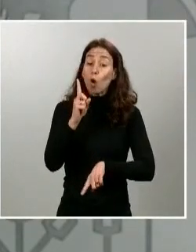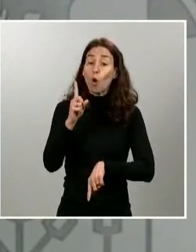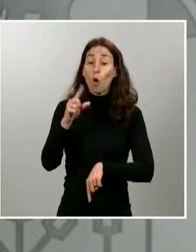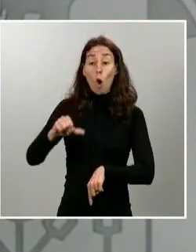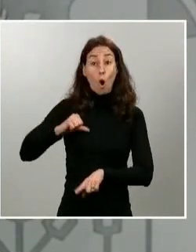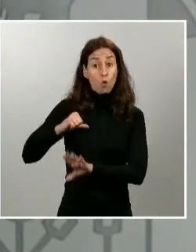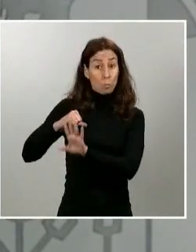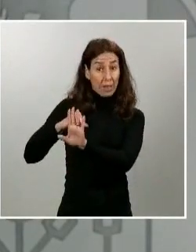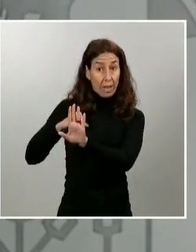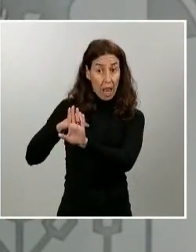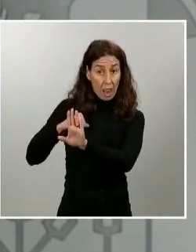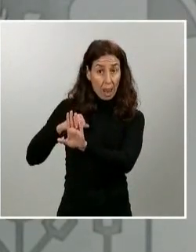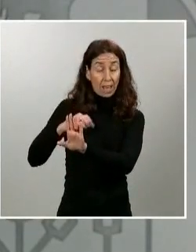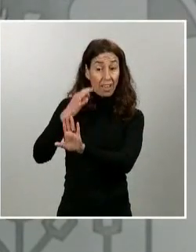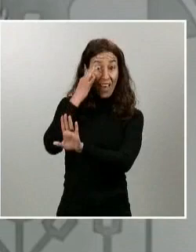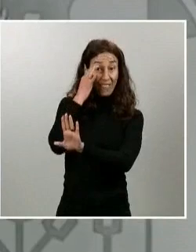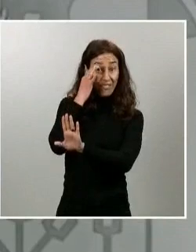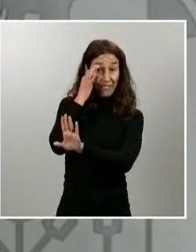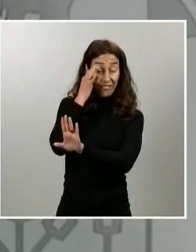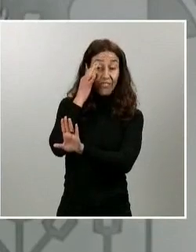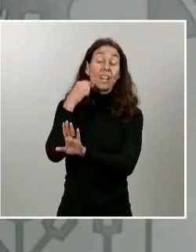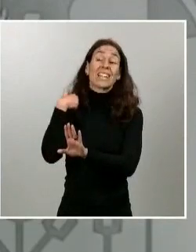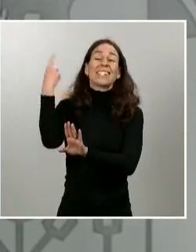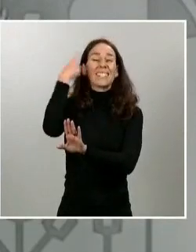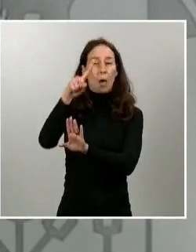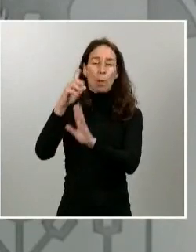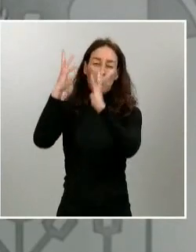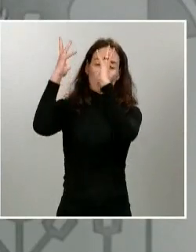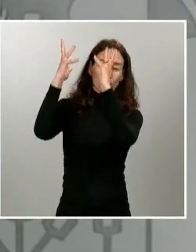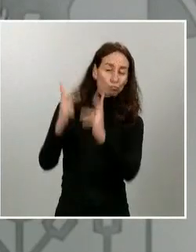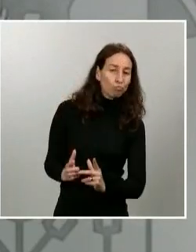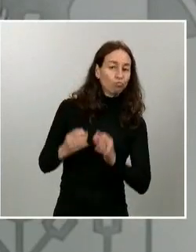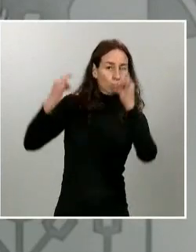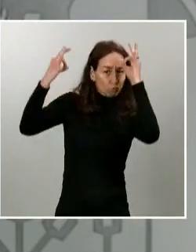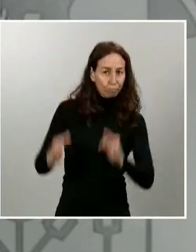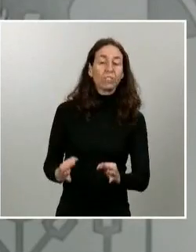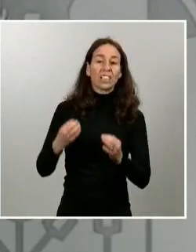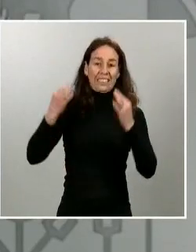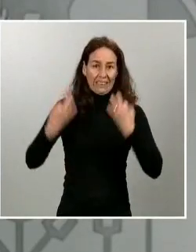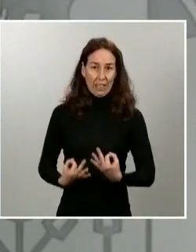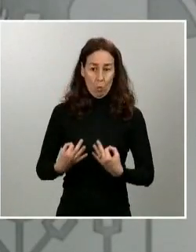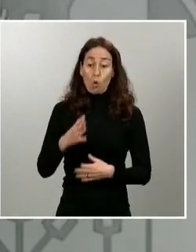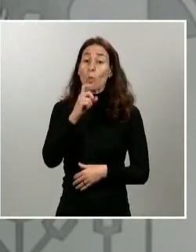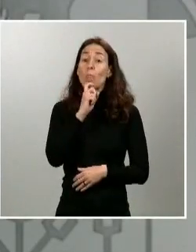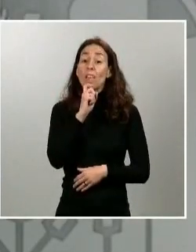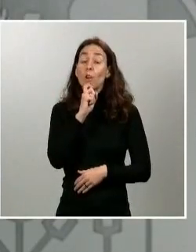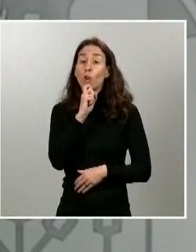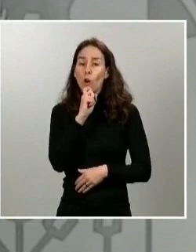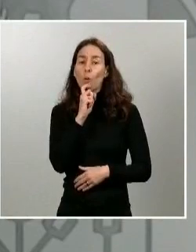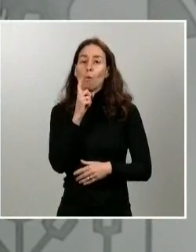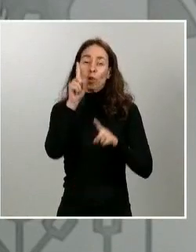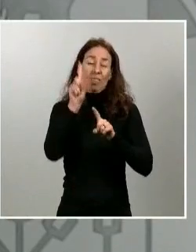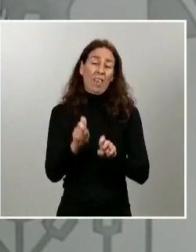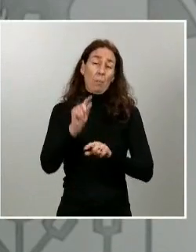o aumento mostra que o país ainda está em uma fase de estabilização da pandemia mas destacou que o aumento de